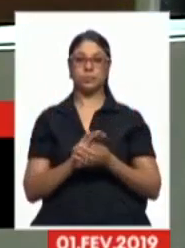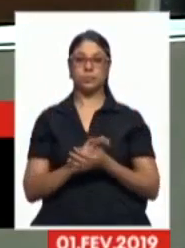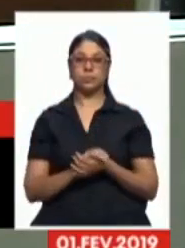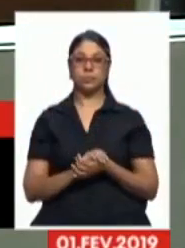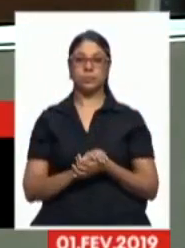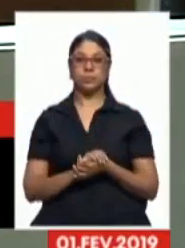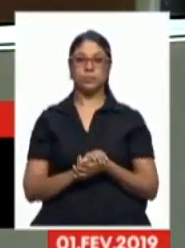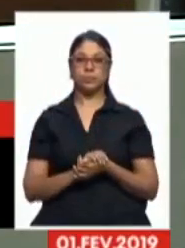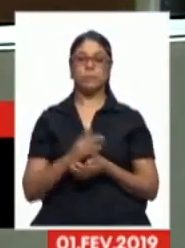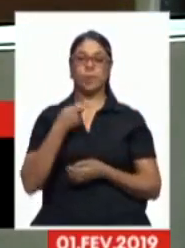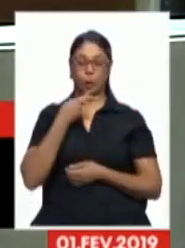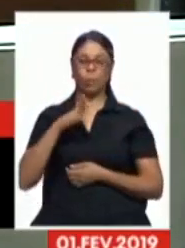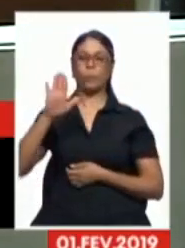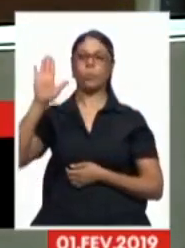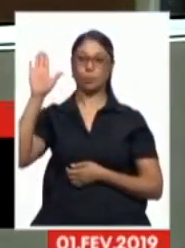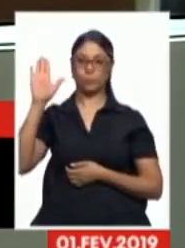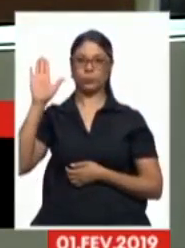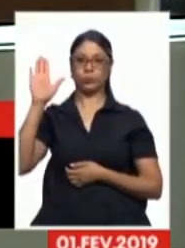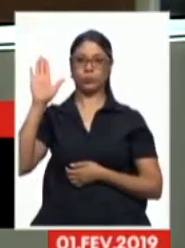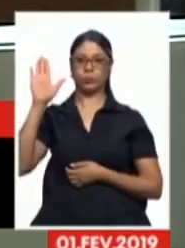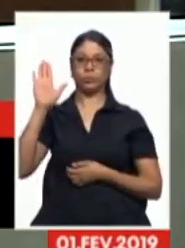Assim o prometo.